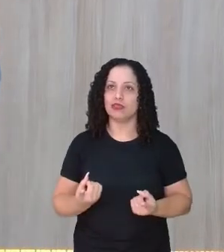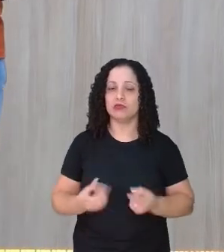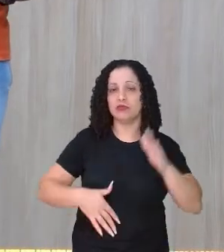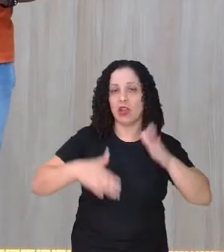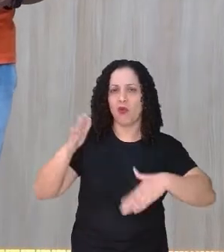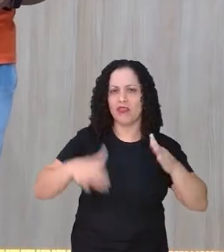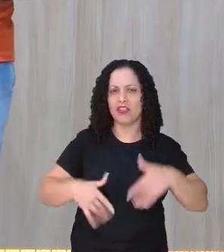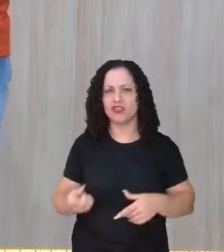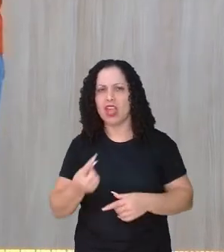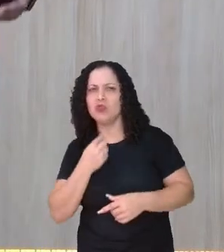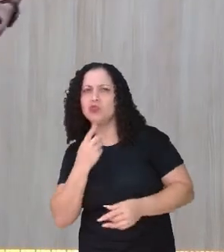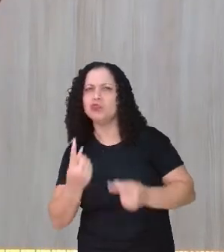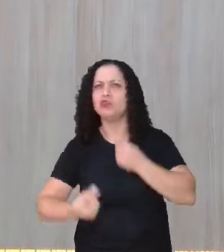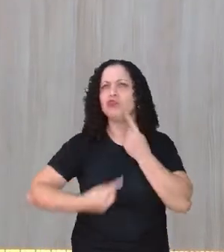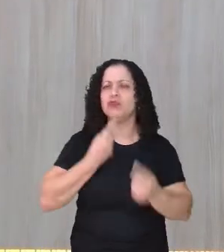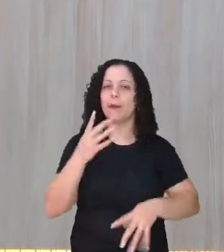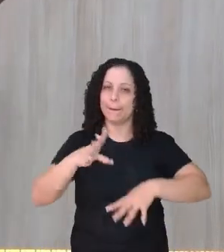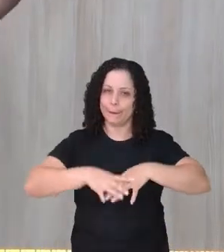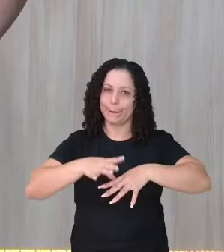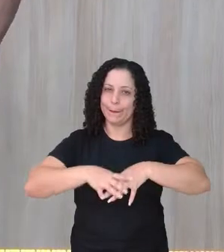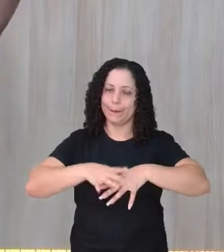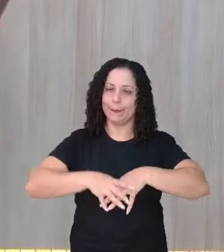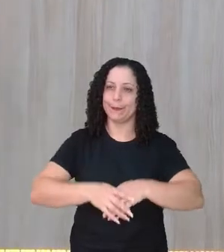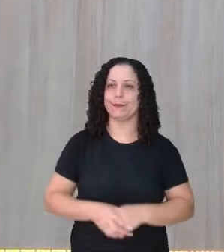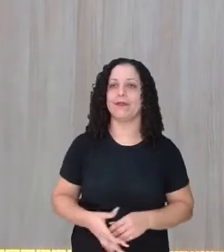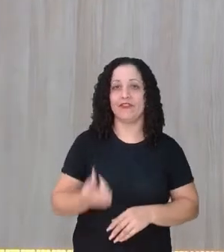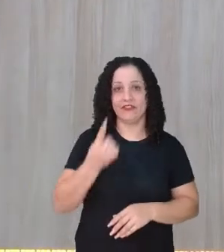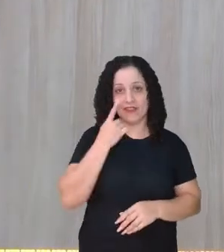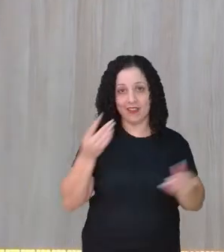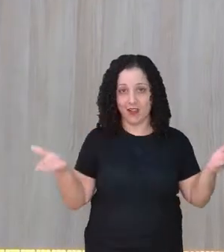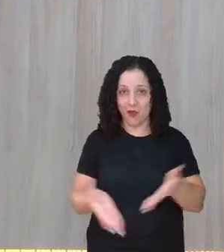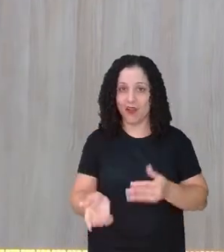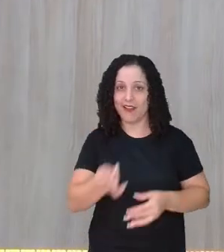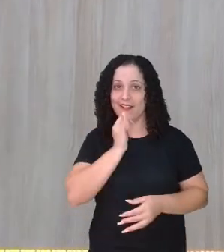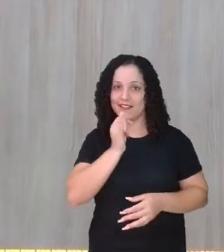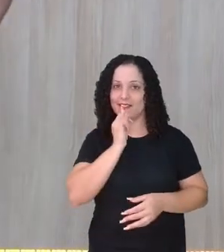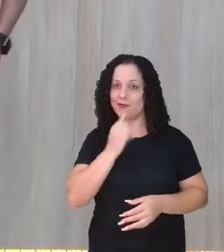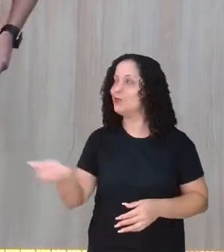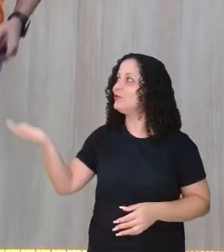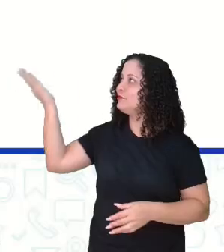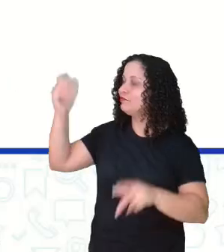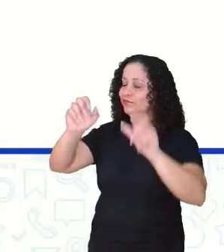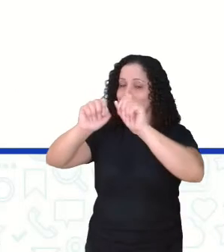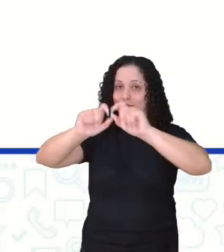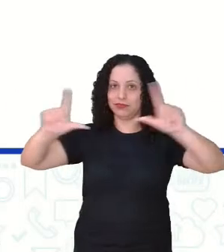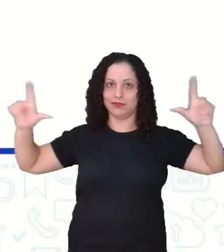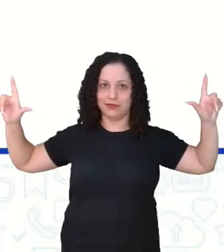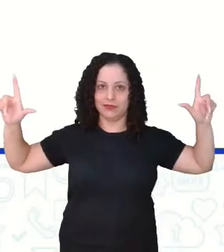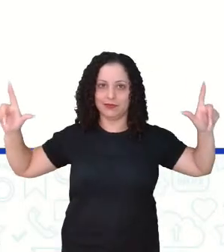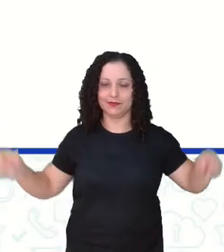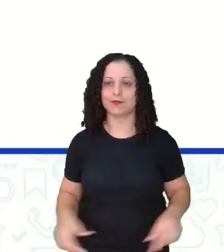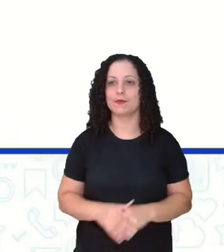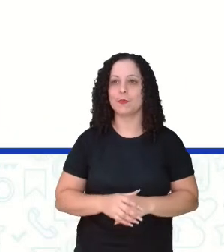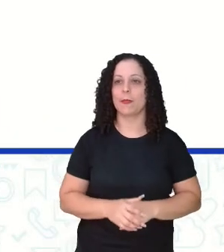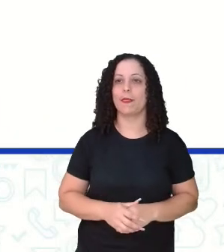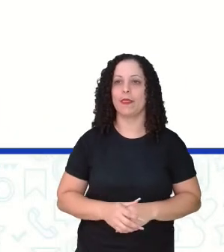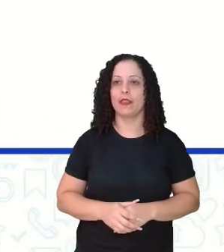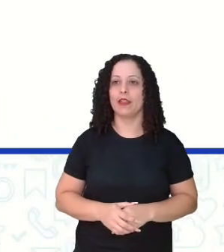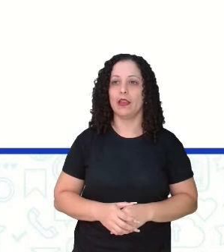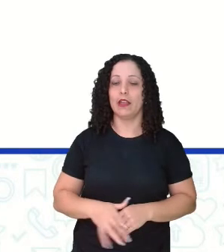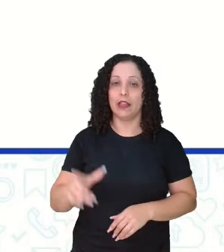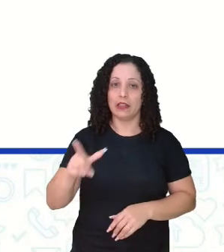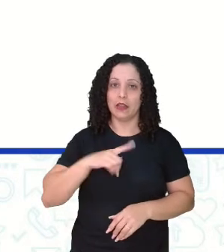você pode fazer várias outras coisas, tá? Observe esse exemplo aqui, ó. Deixa grandão aí, Billy, por favor. Um quintal de